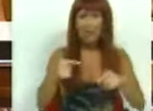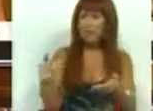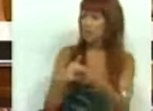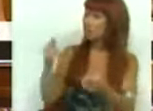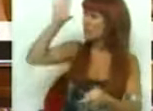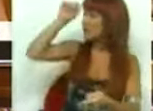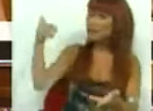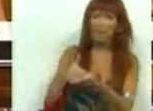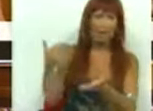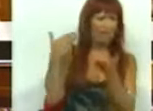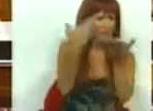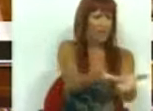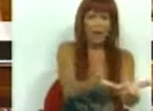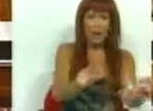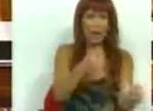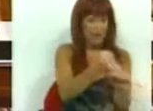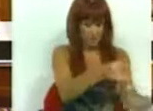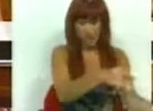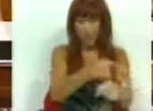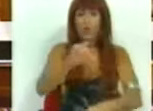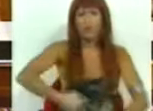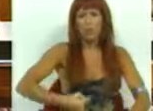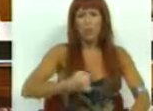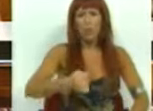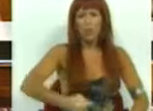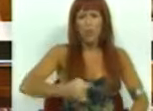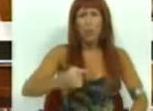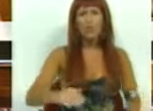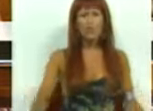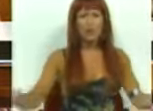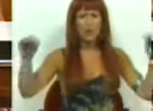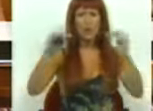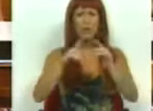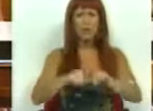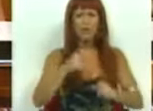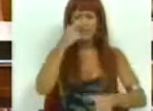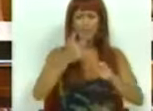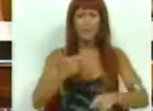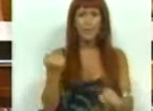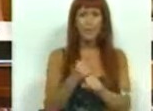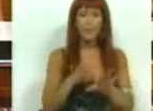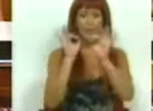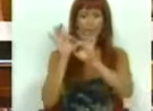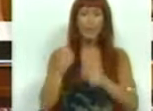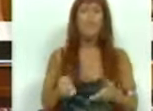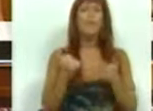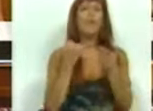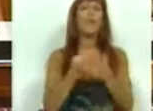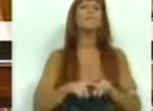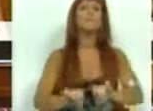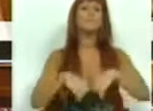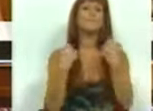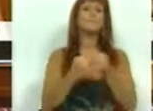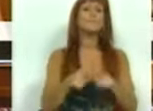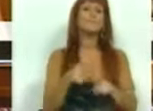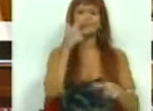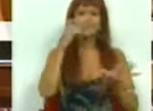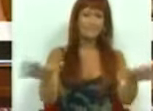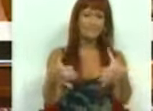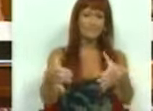esperar pelo Estado. Estas entidades é que diariamente, no mais elevado já de cidadania, vão cuidando e apoiando socialmente as